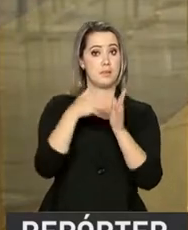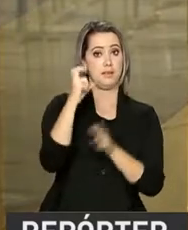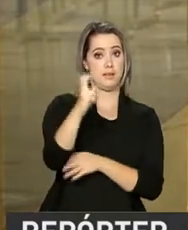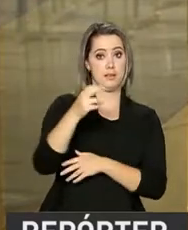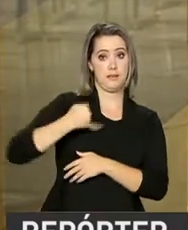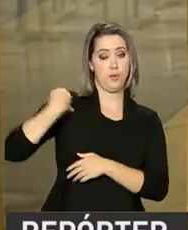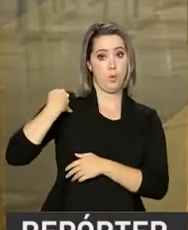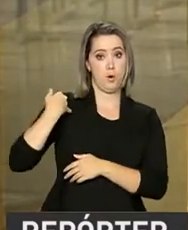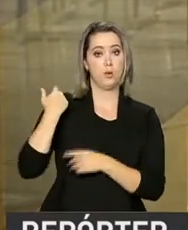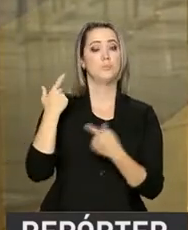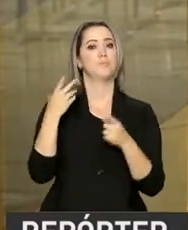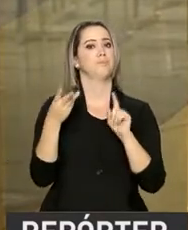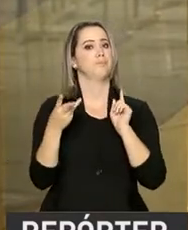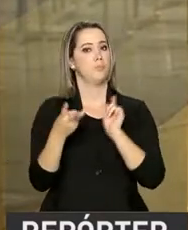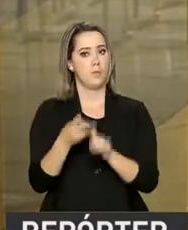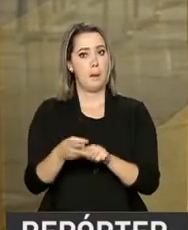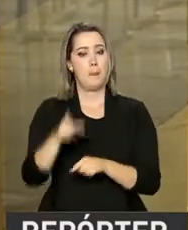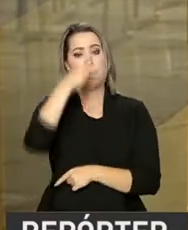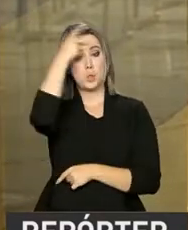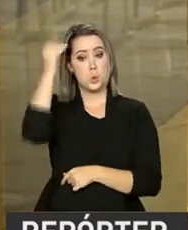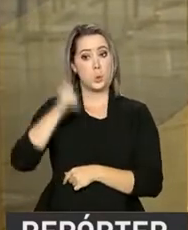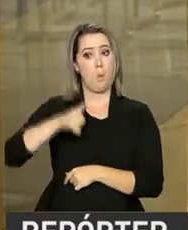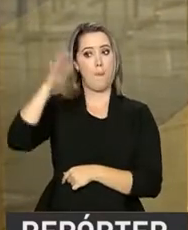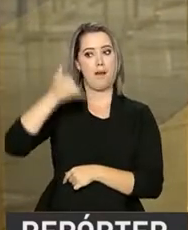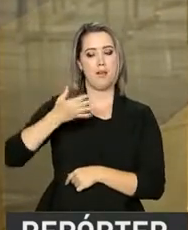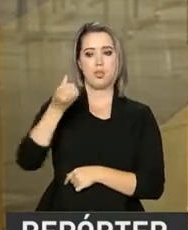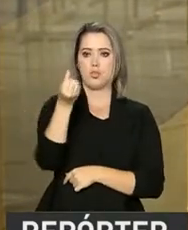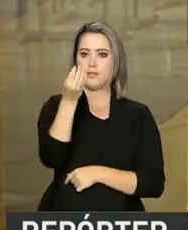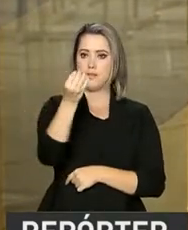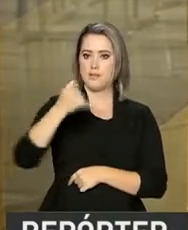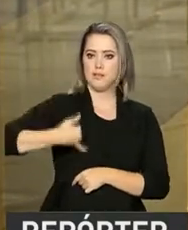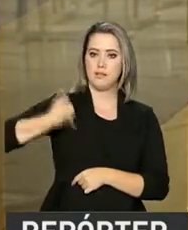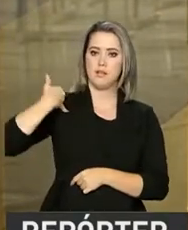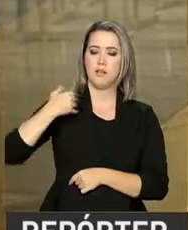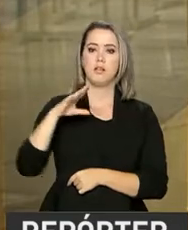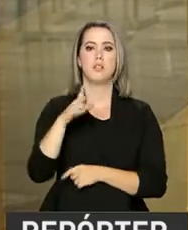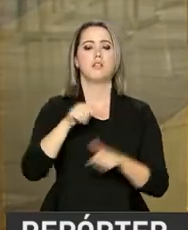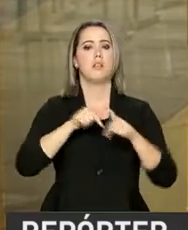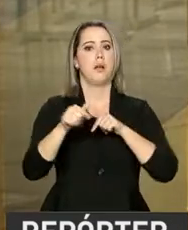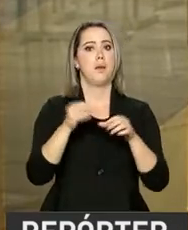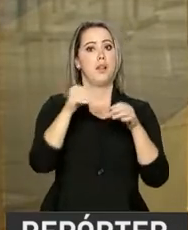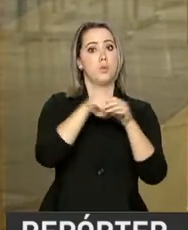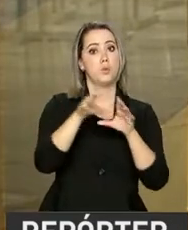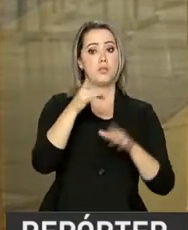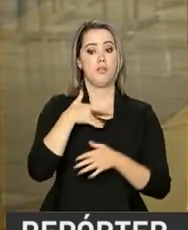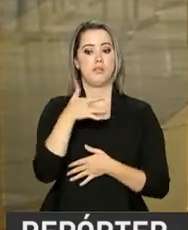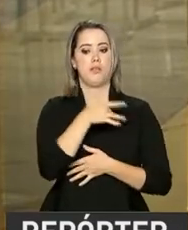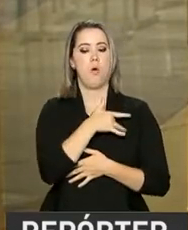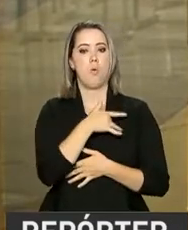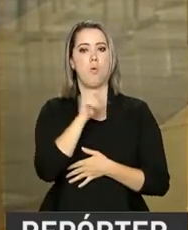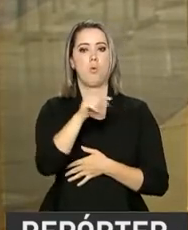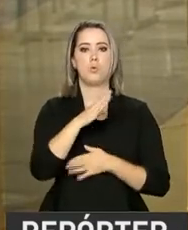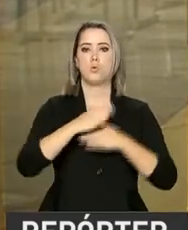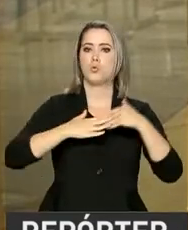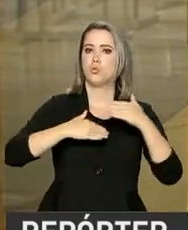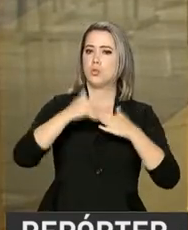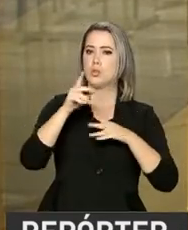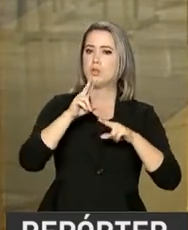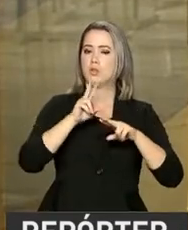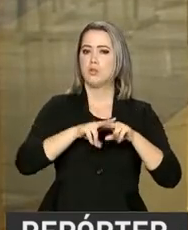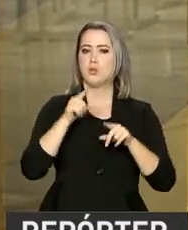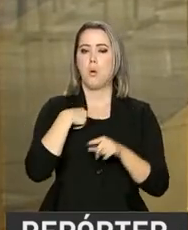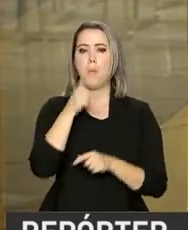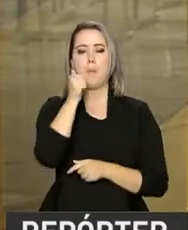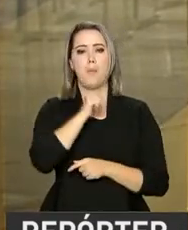incompletos pessoas com 60 anos ou mais trabalhadores da saúde gestantes e mulheres até 45 dias